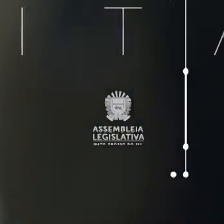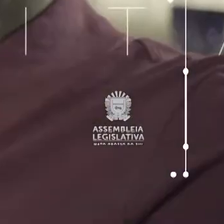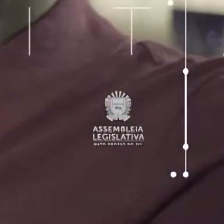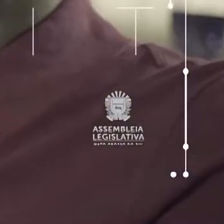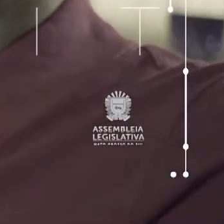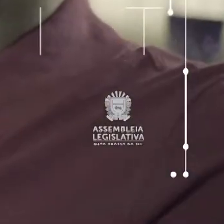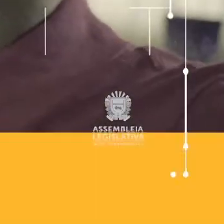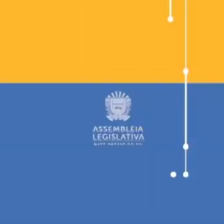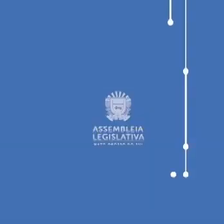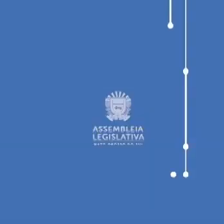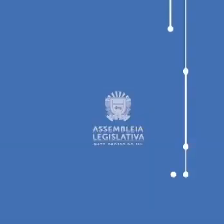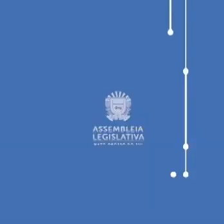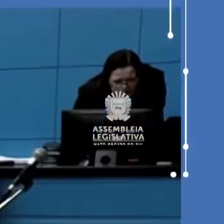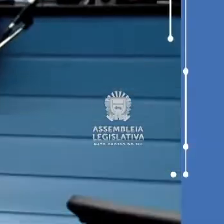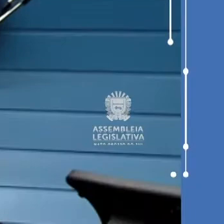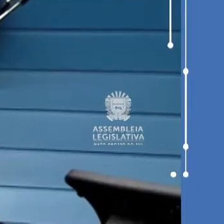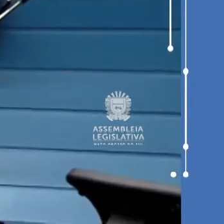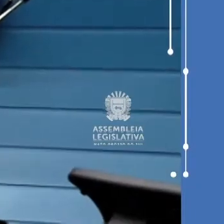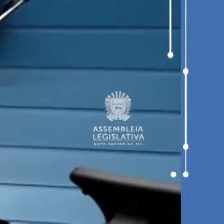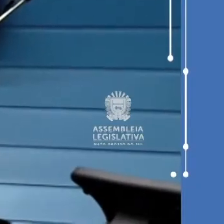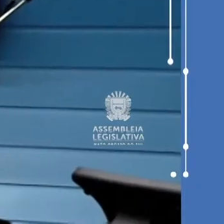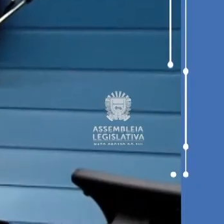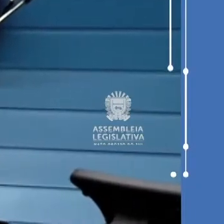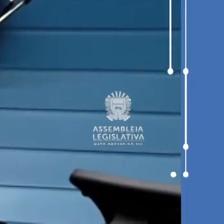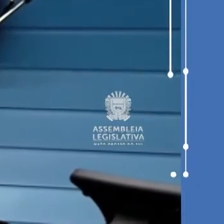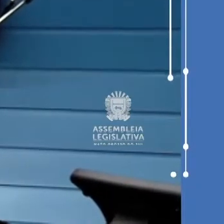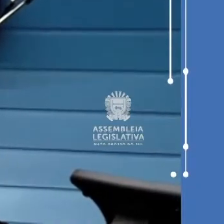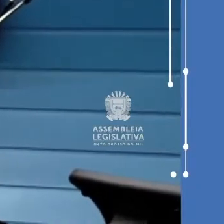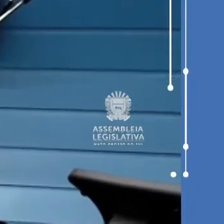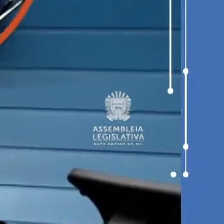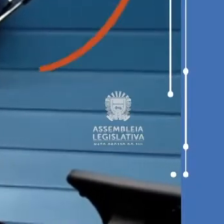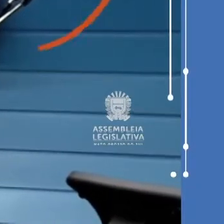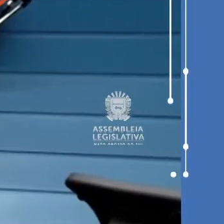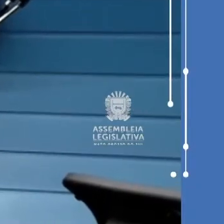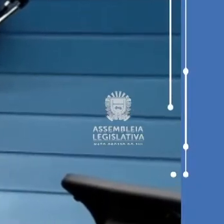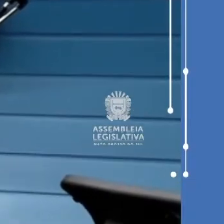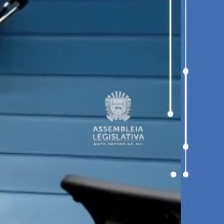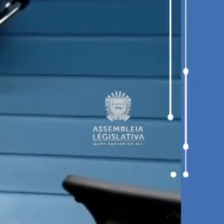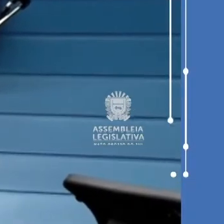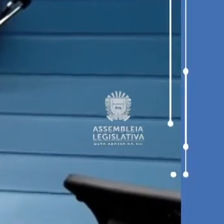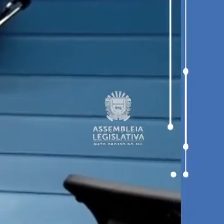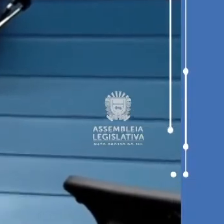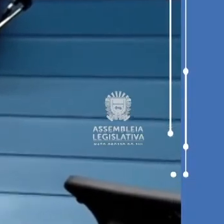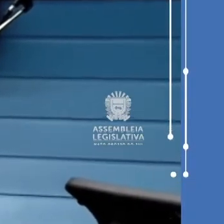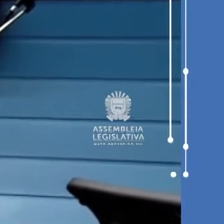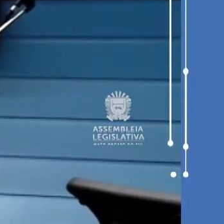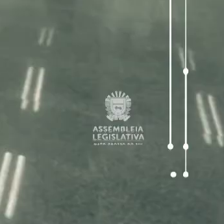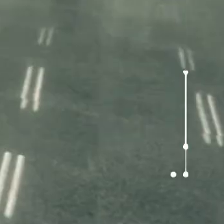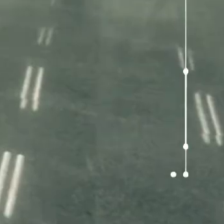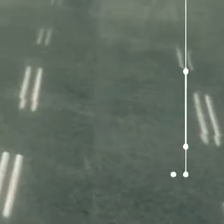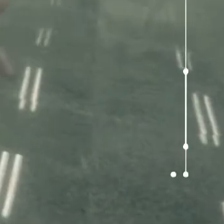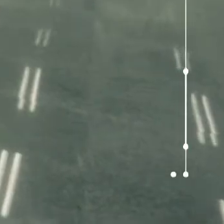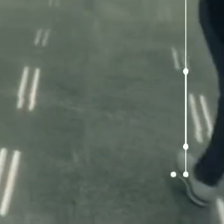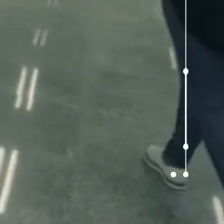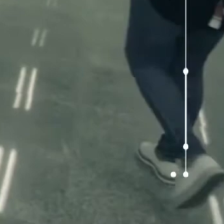você estiver. Mais eficiência e conexão. Uma Assembleia moderna próxima do cidadão. Essa é a